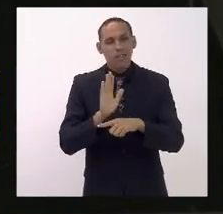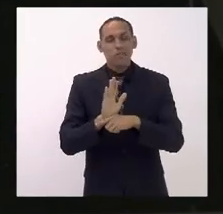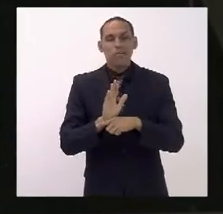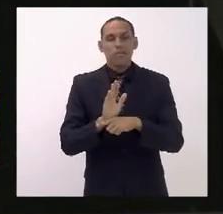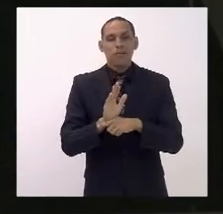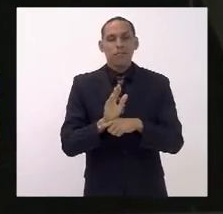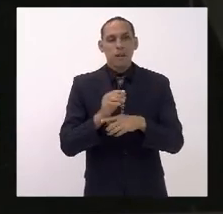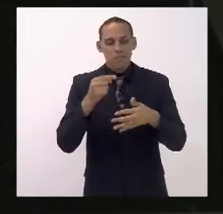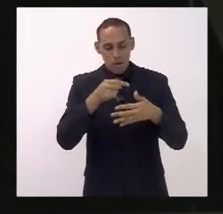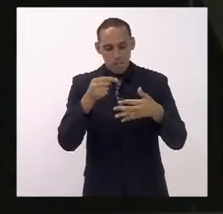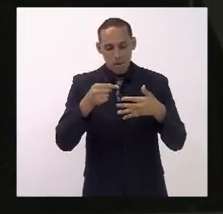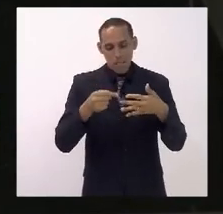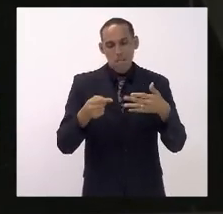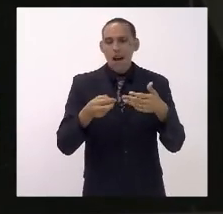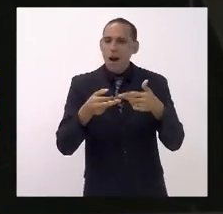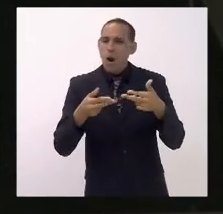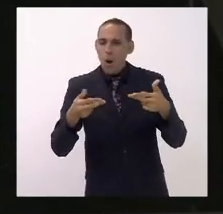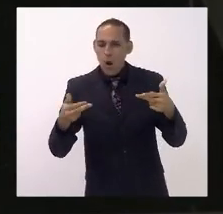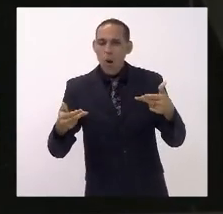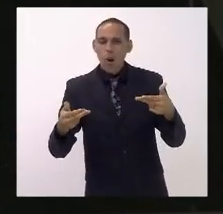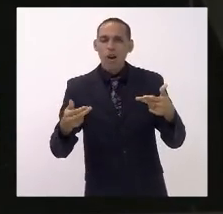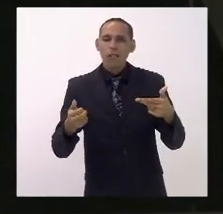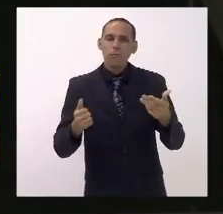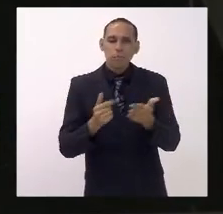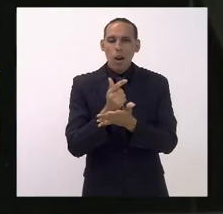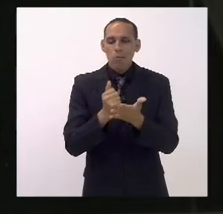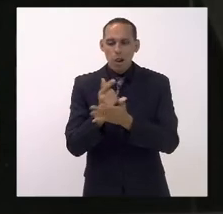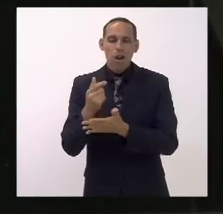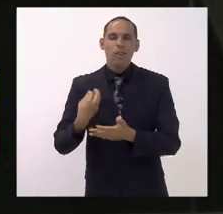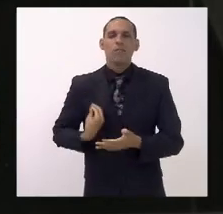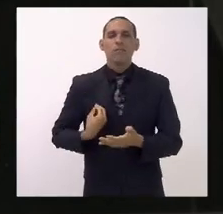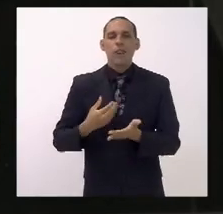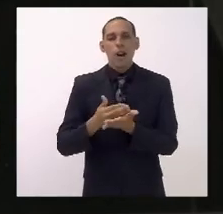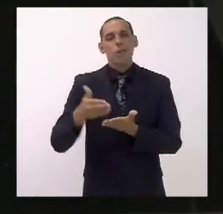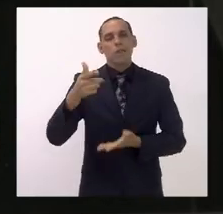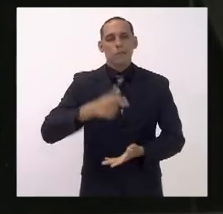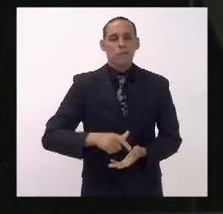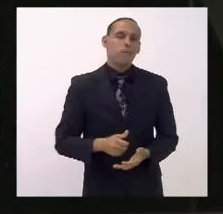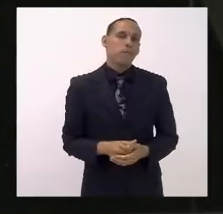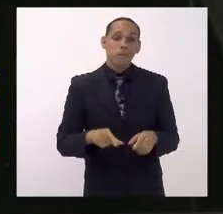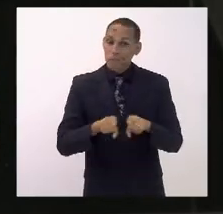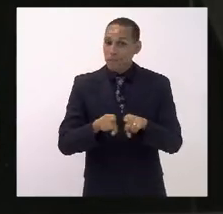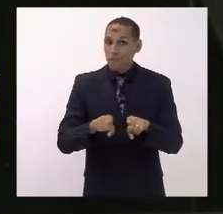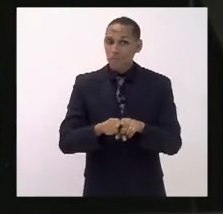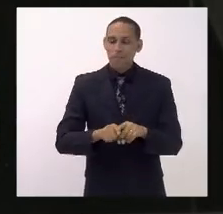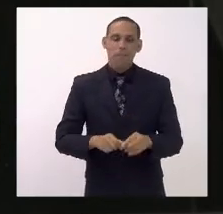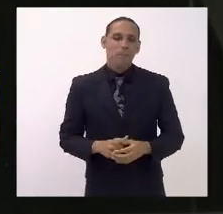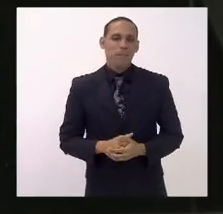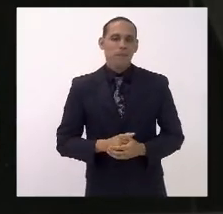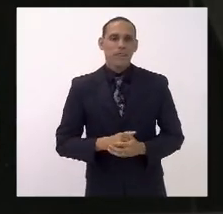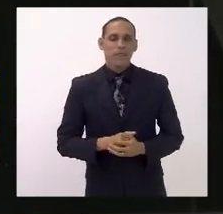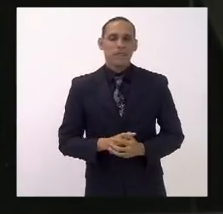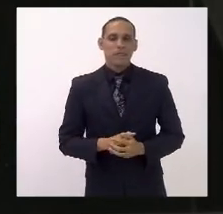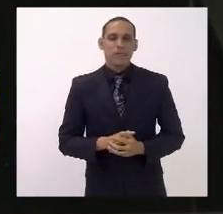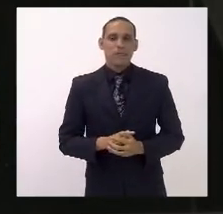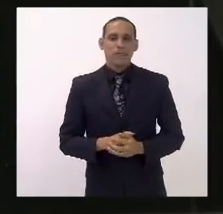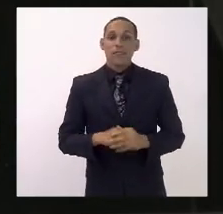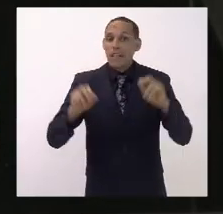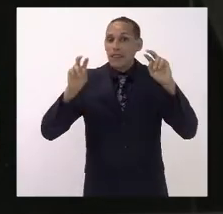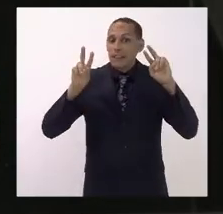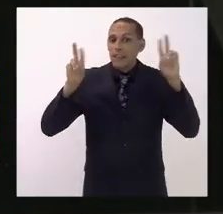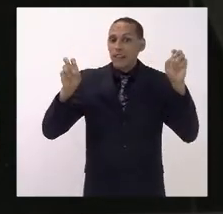elas possam, de fato, recomeçar as suas vidas. E falar também de um